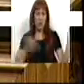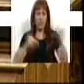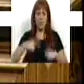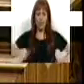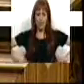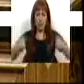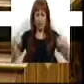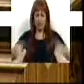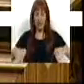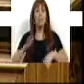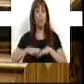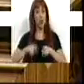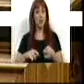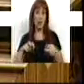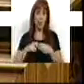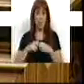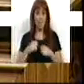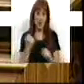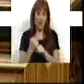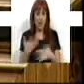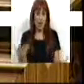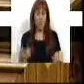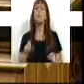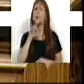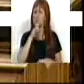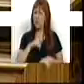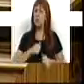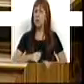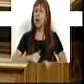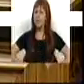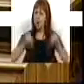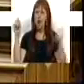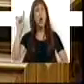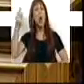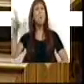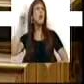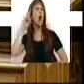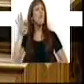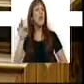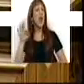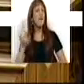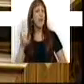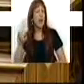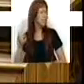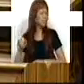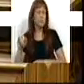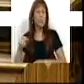mobilidade reduzida devido a acidentes de trabalho. Talvez fosse melhor, em vez de ouvir o FMI,